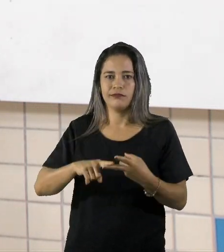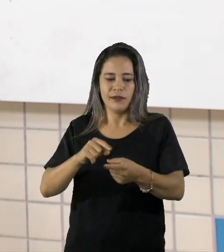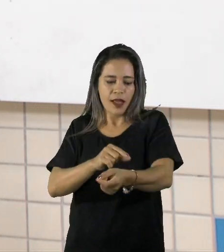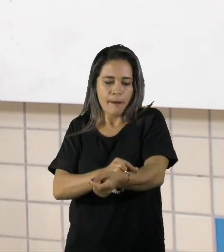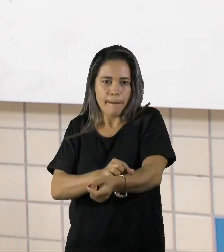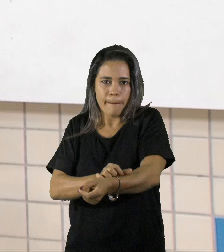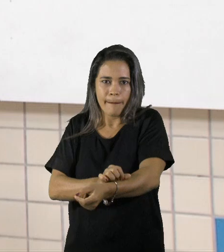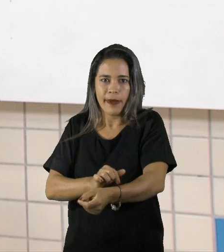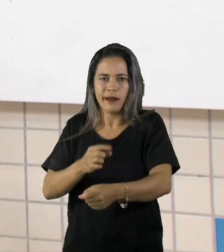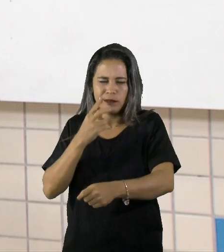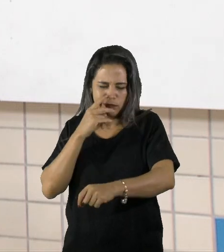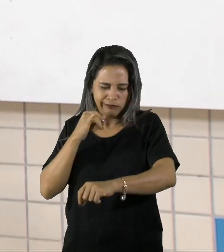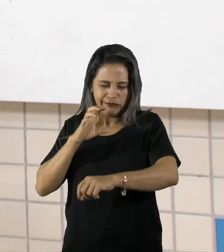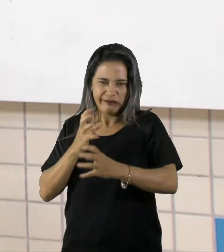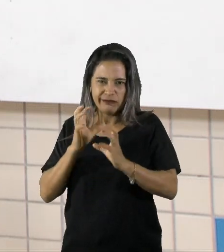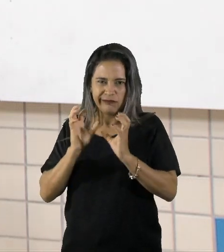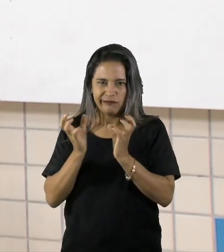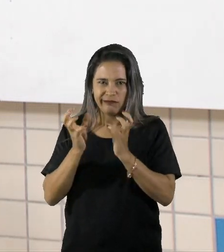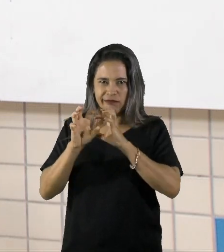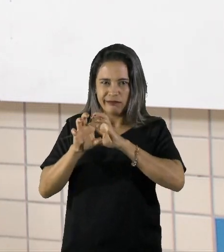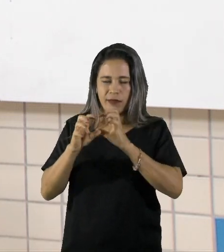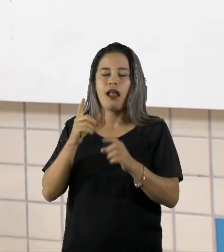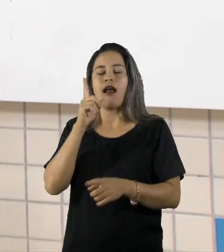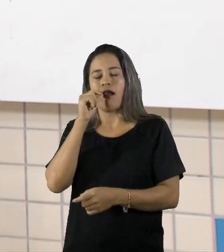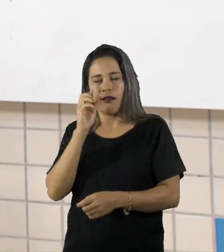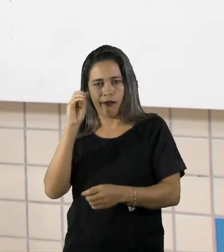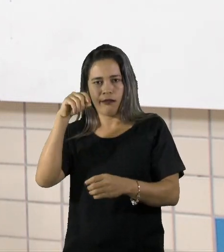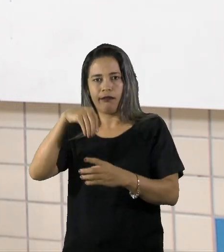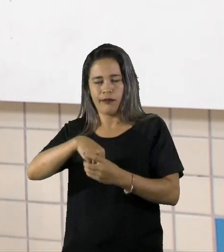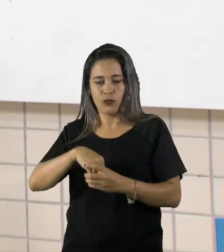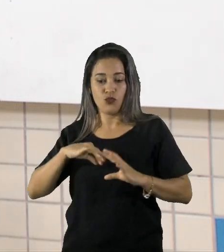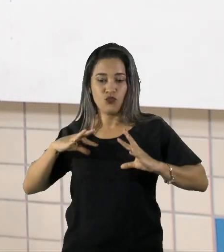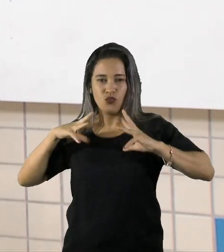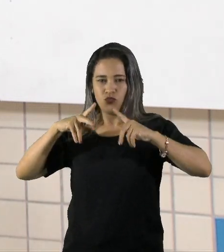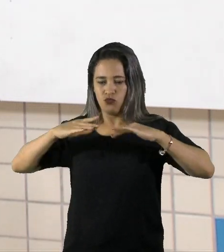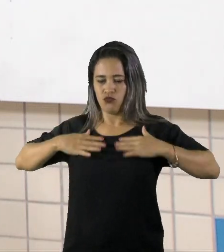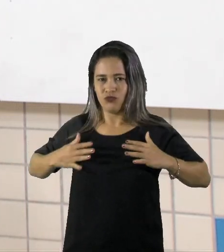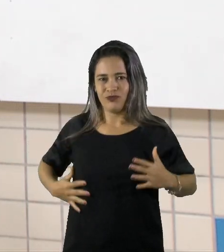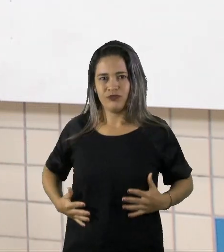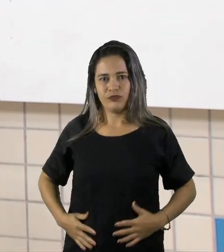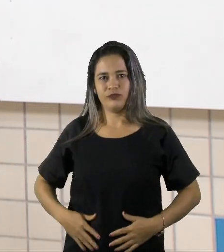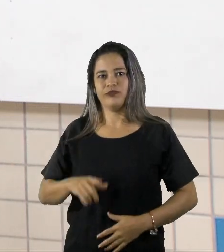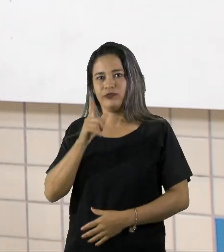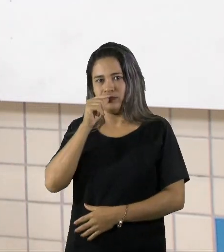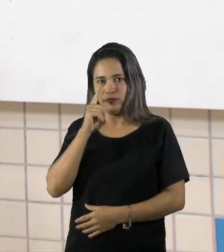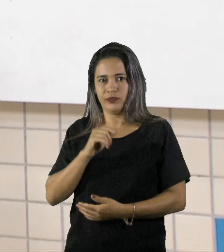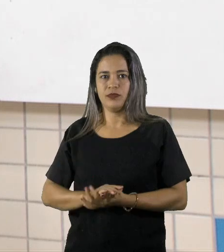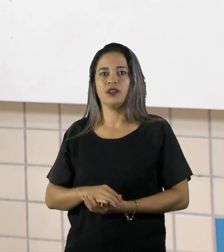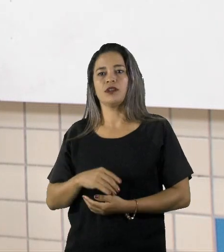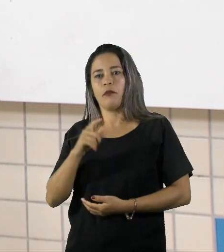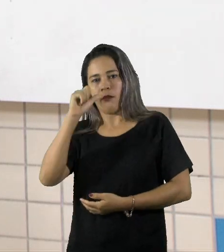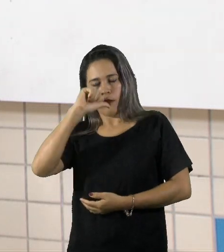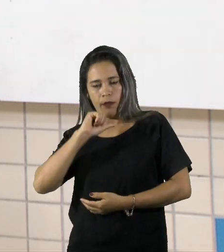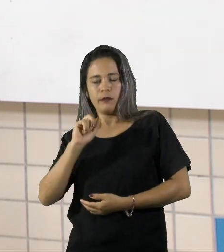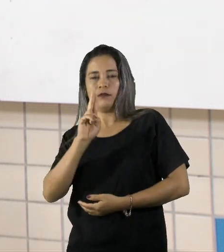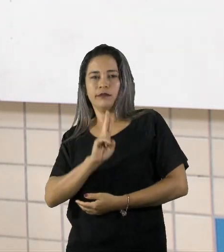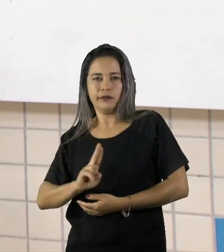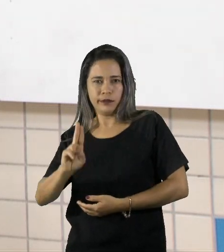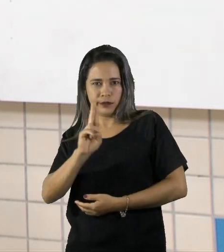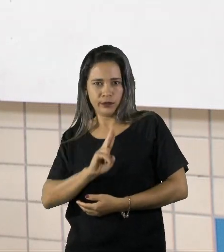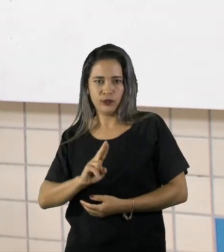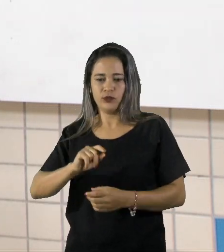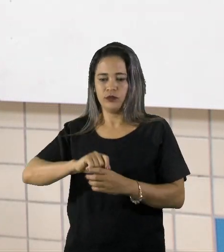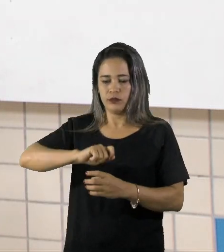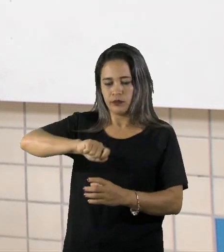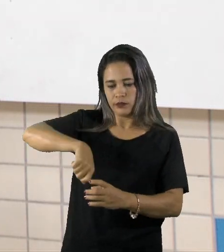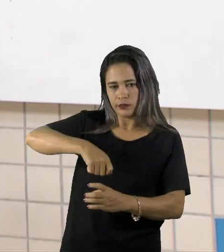também. Então, tudo no nosso corpo envolve água. Nós bebemos água, nós usamos água para fazer os alimentos,